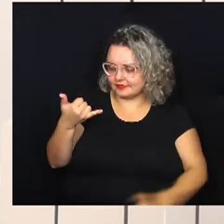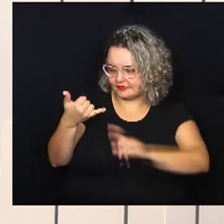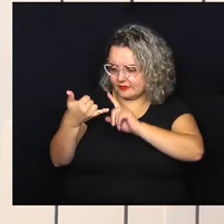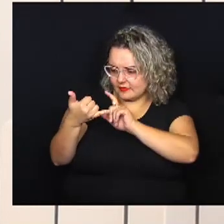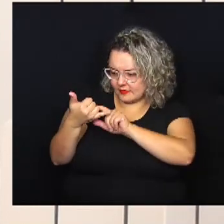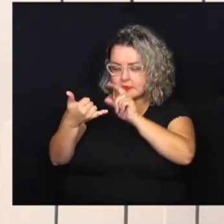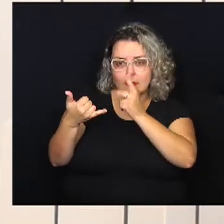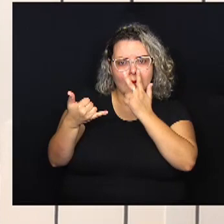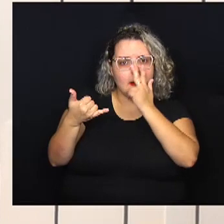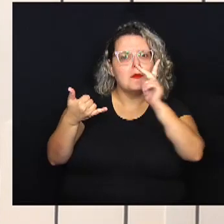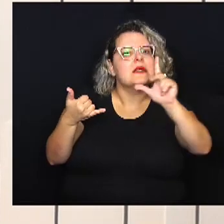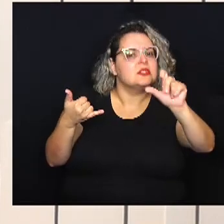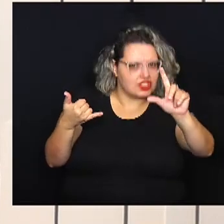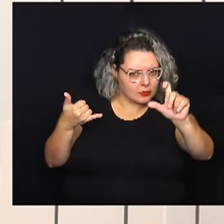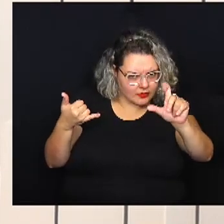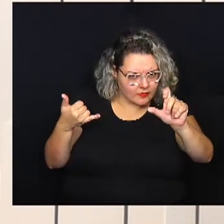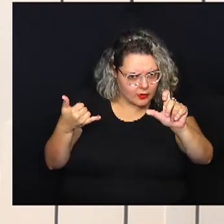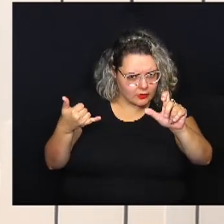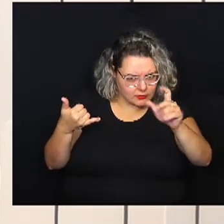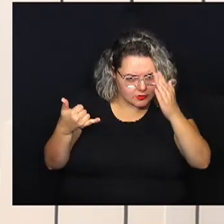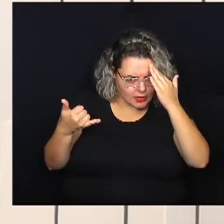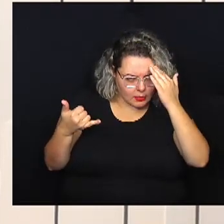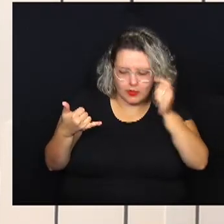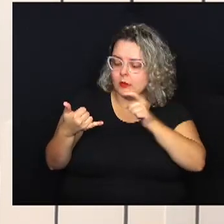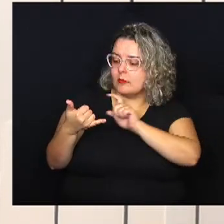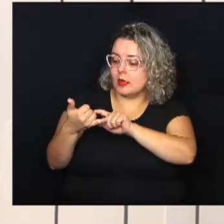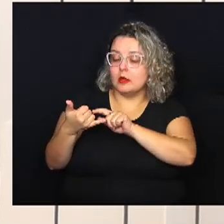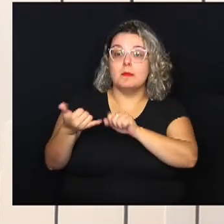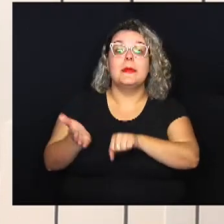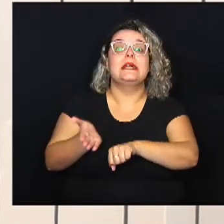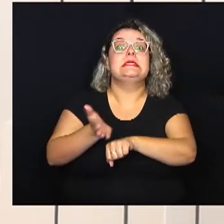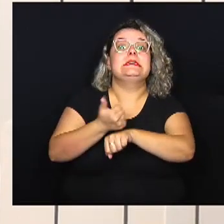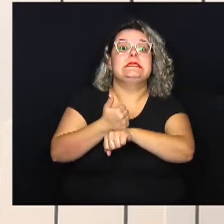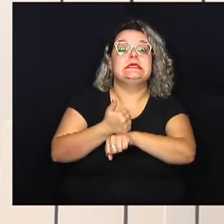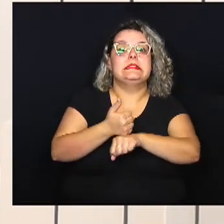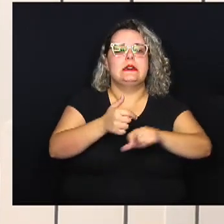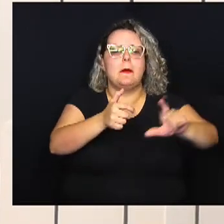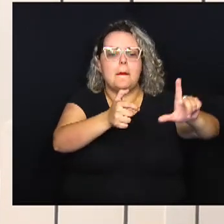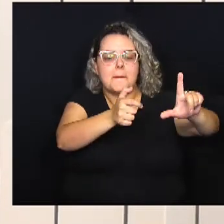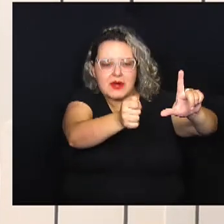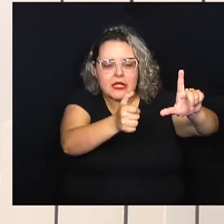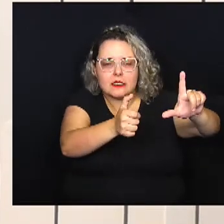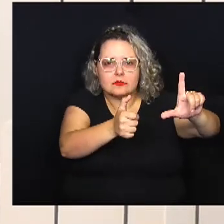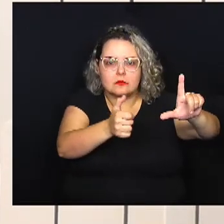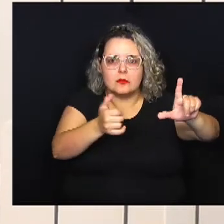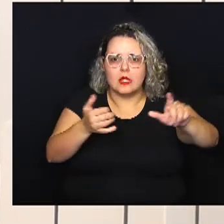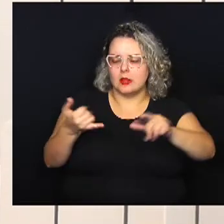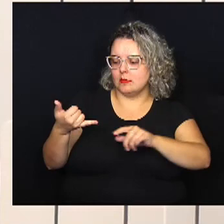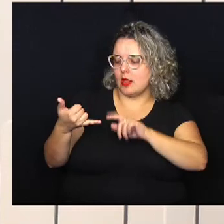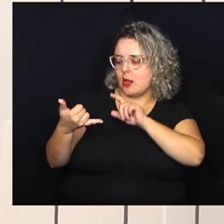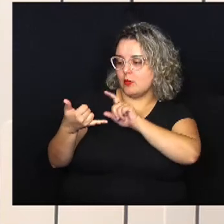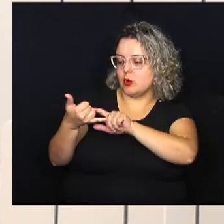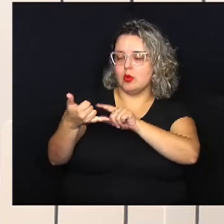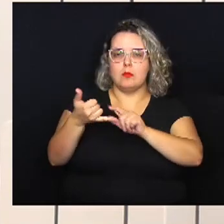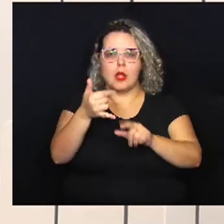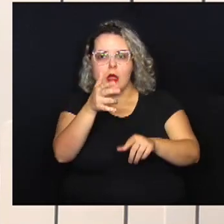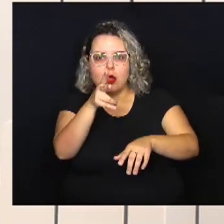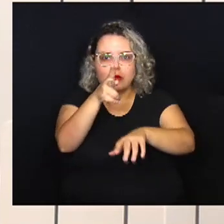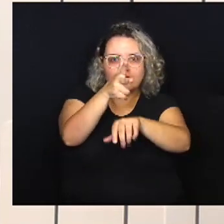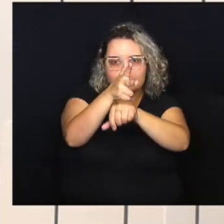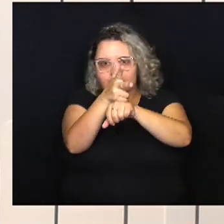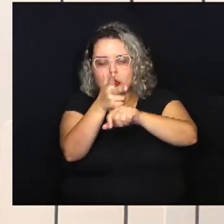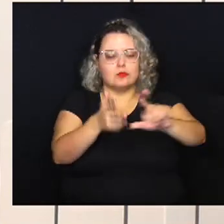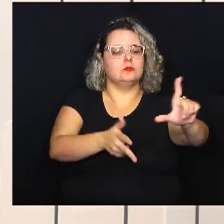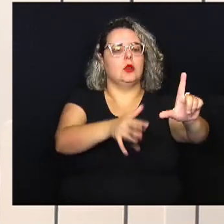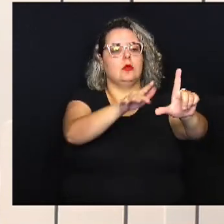se fosse tirar uma foto mesmo. Mas antes de você clicar de tirar a foto, quando você está naquele modo lá, para você escolher, você vai apontar